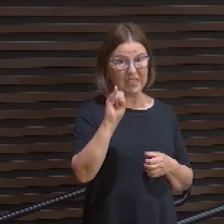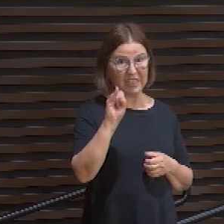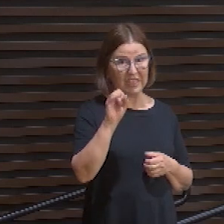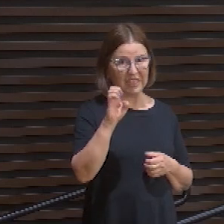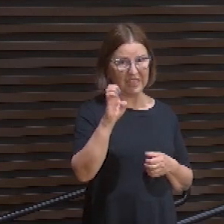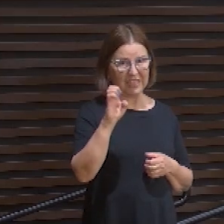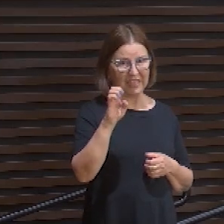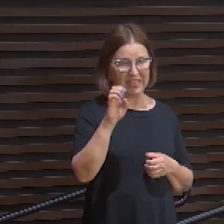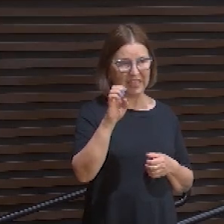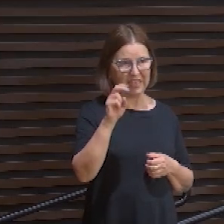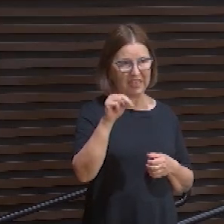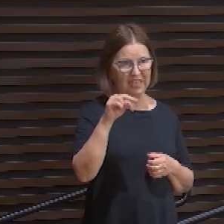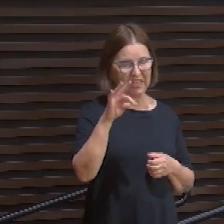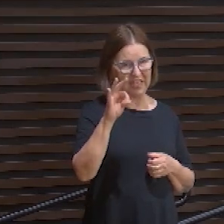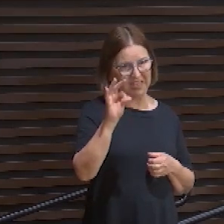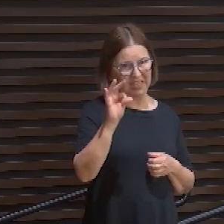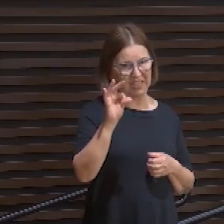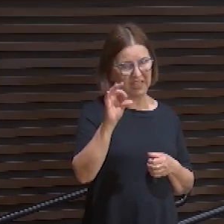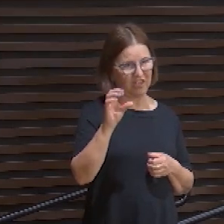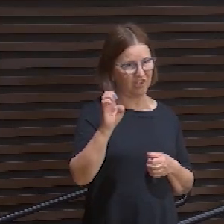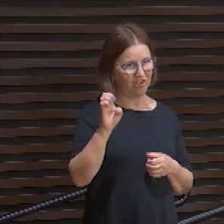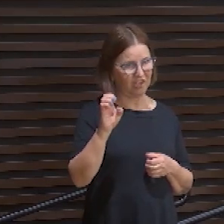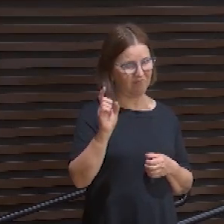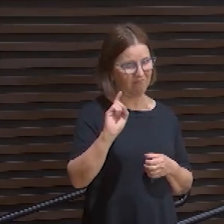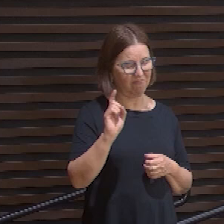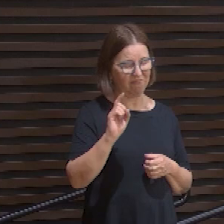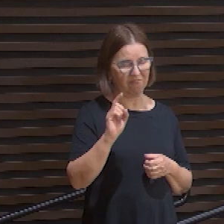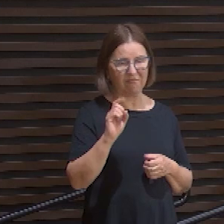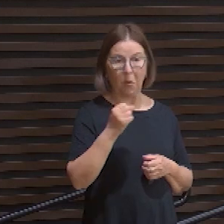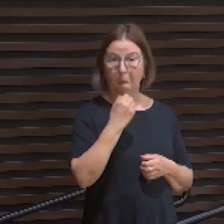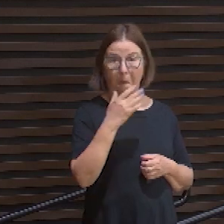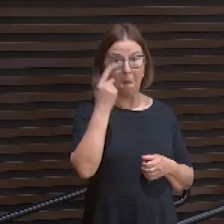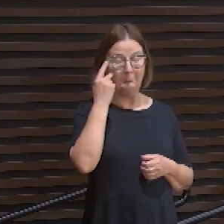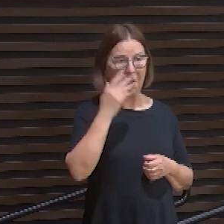eficaz, mas não era eficiente para o meu caso.